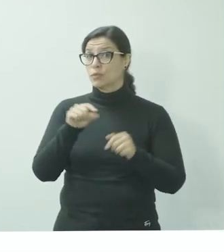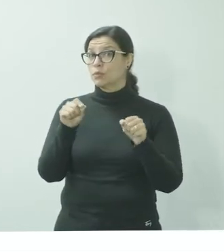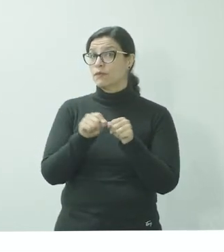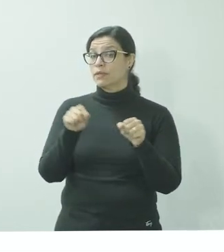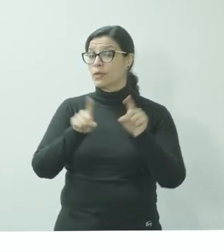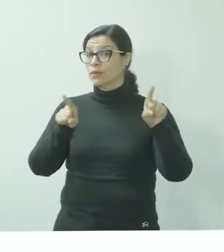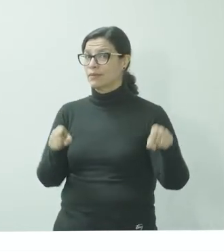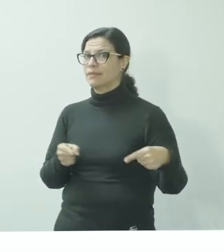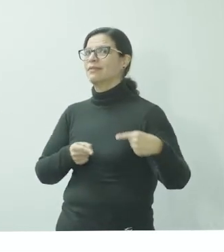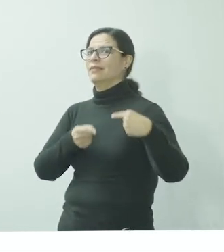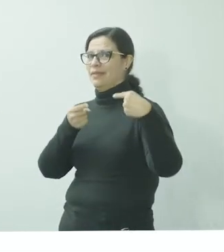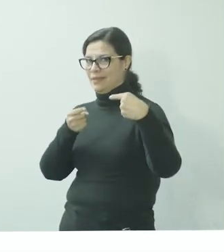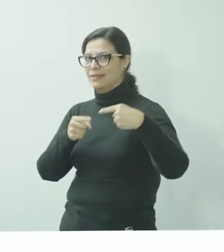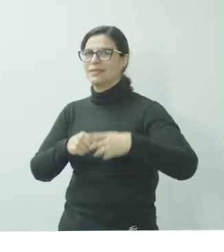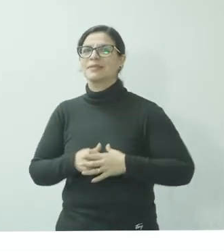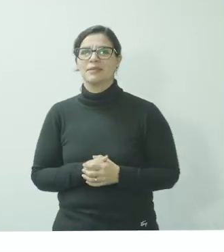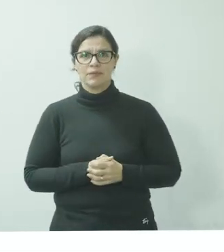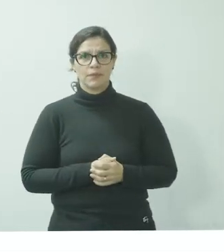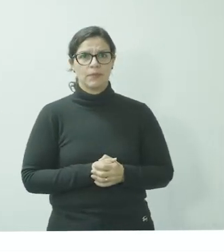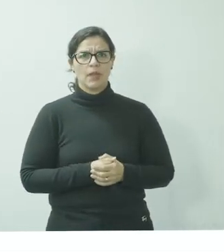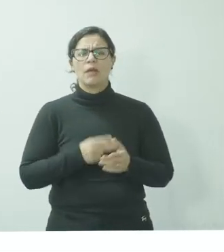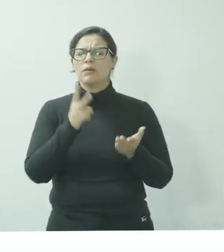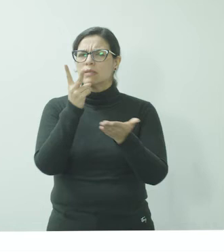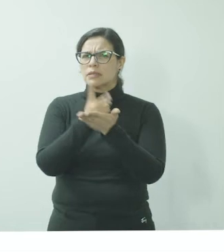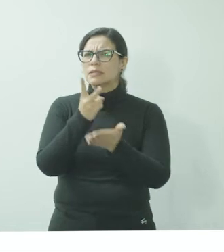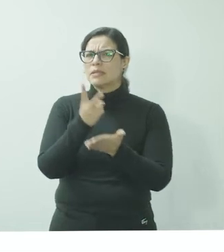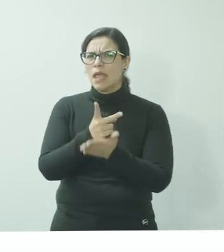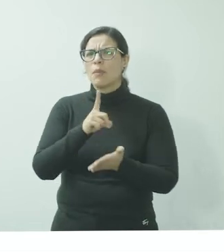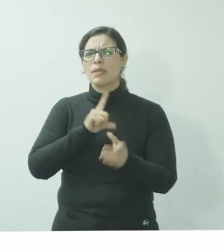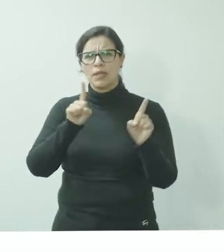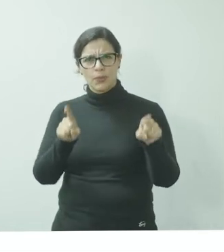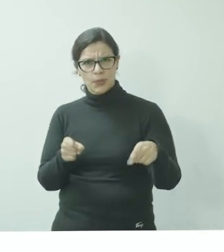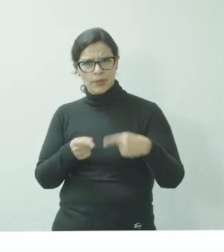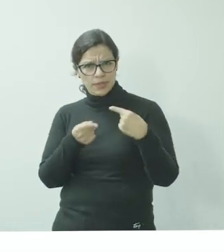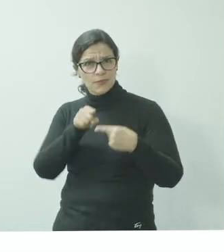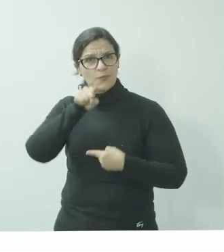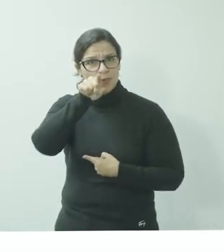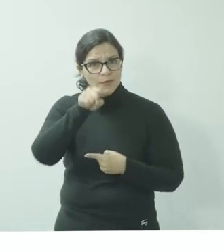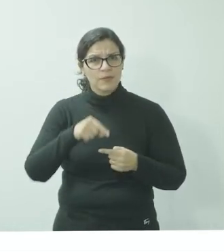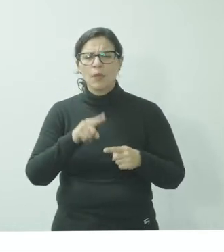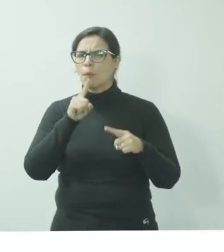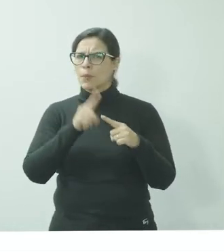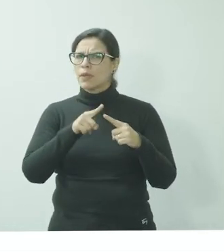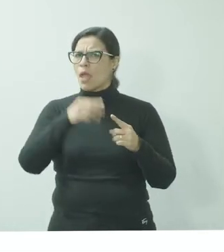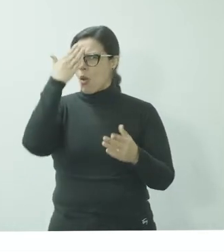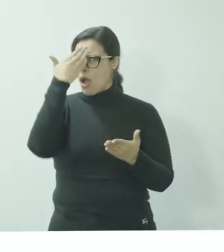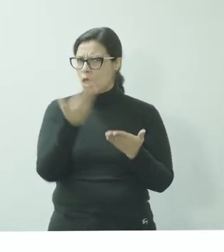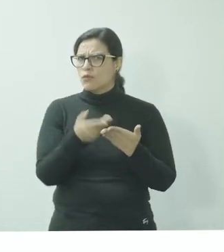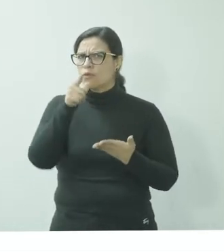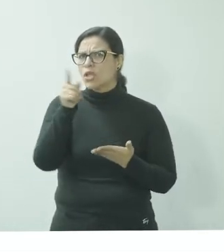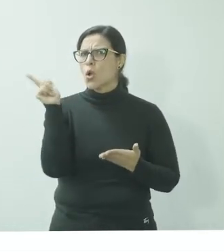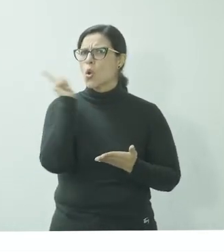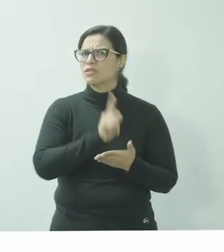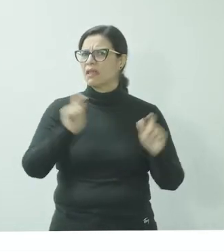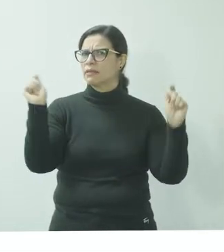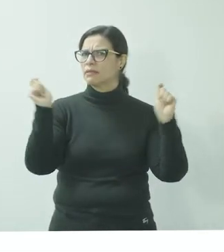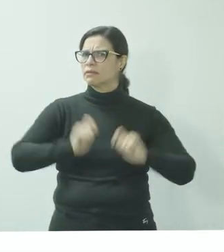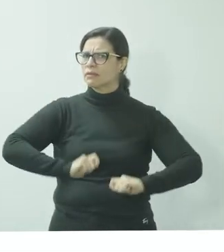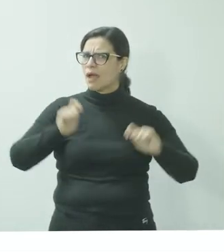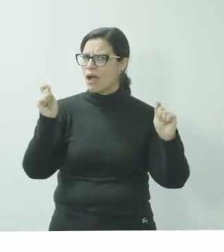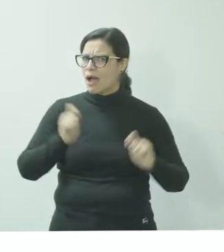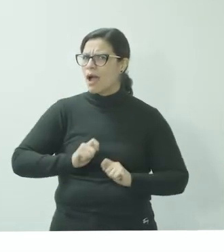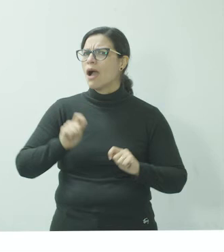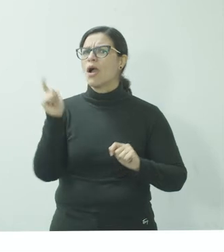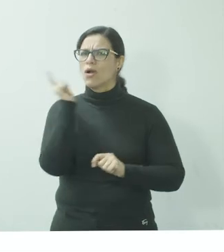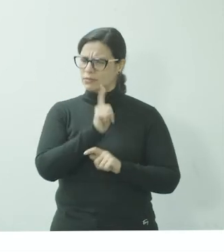o desafio então sempre tem um desafio para você porque eu acredito que você é capaz de